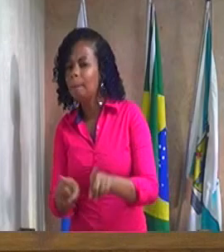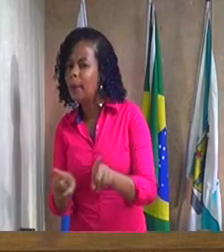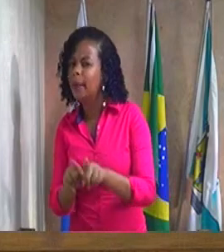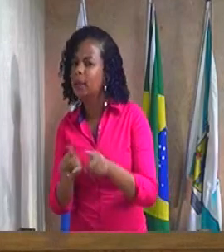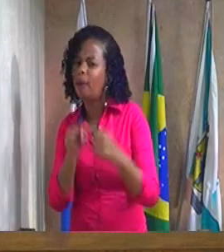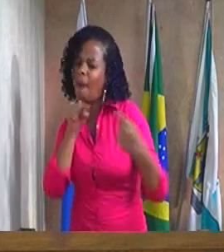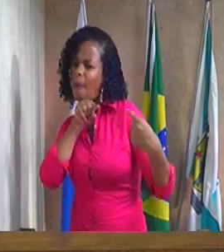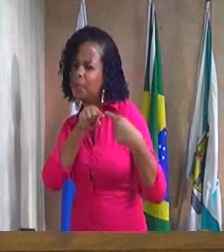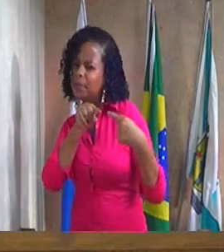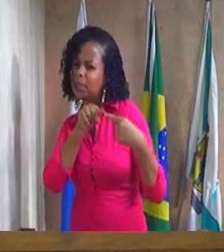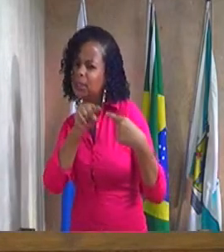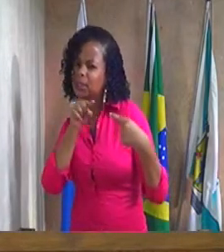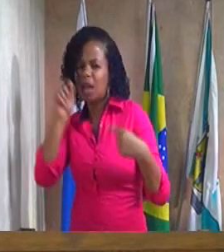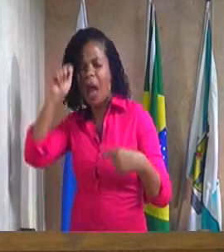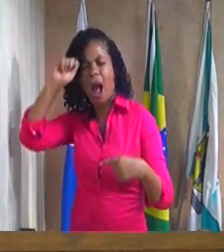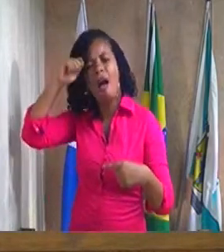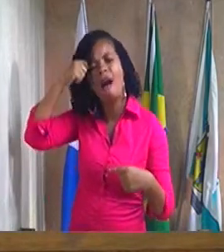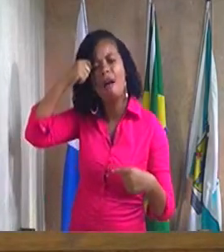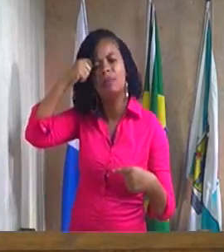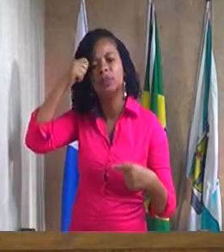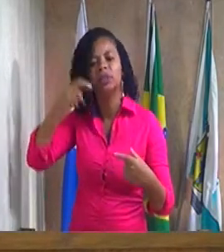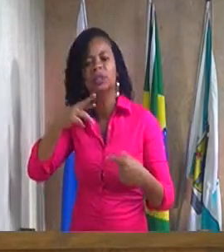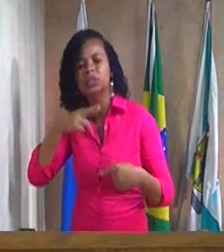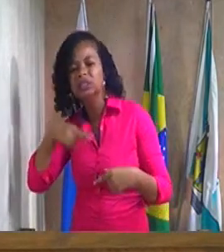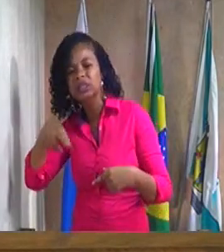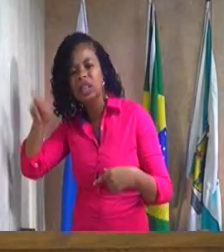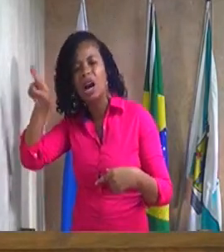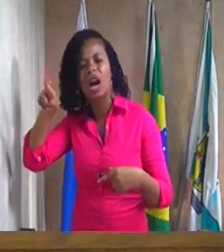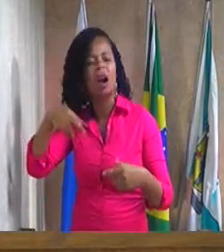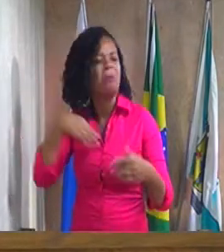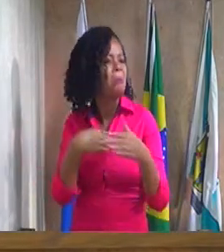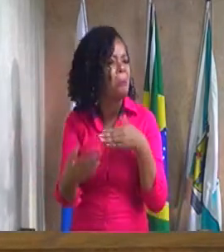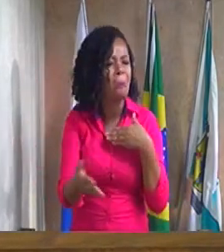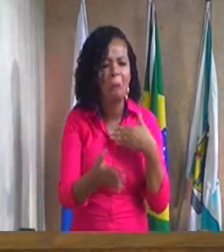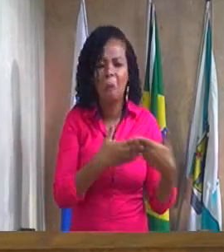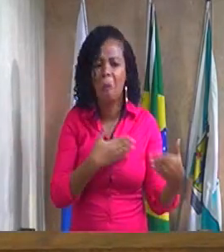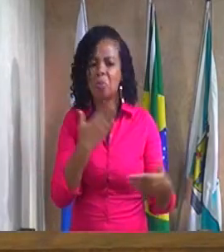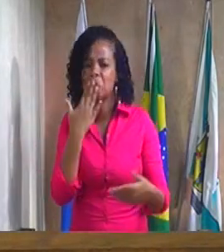dessa afrodescendência. Independente de cor de pele,